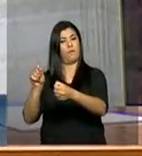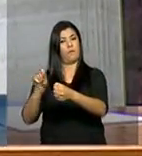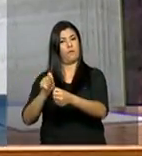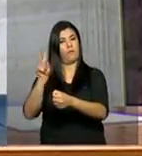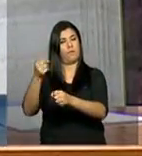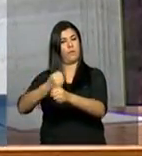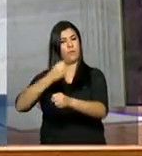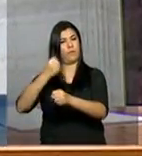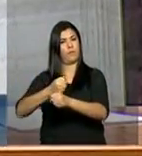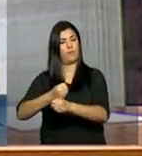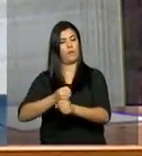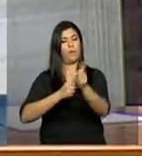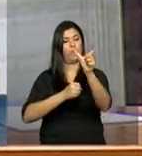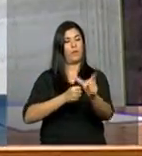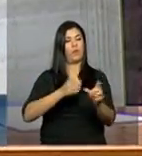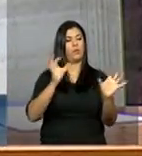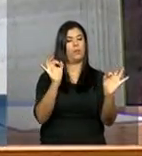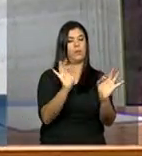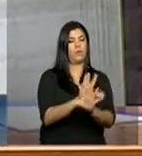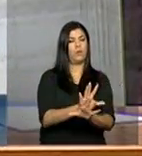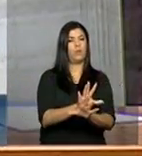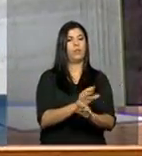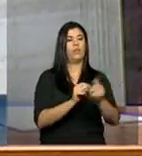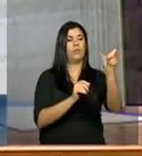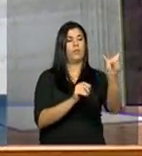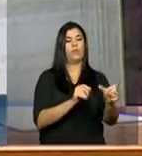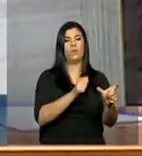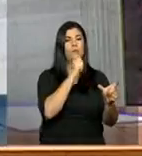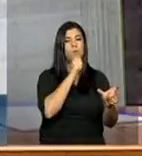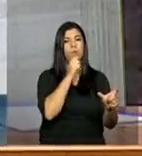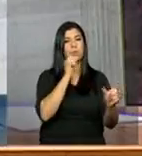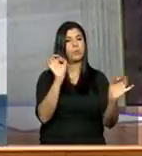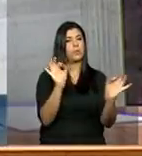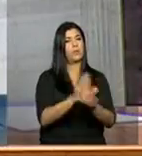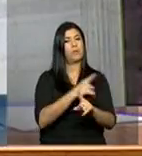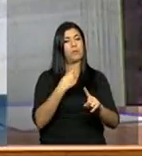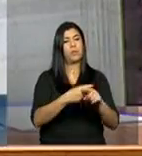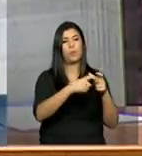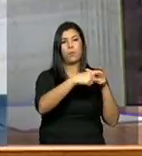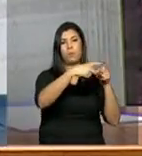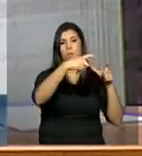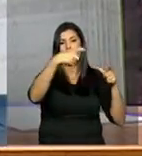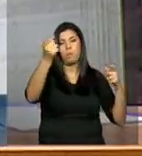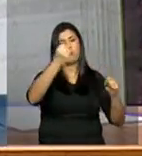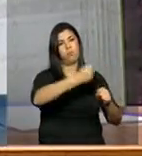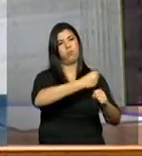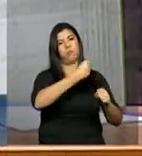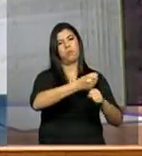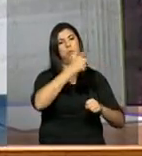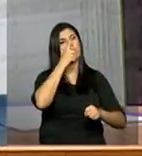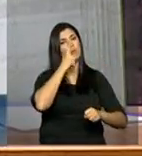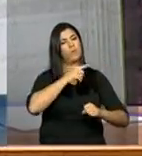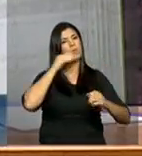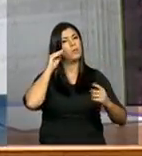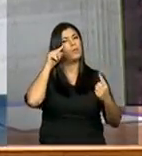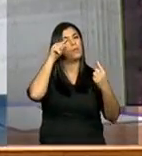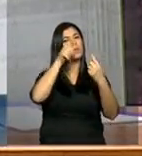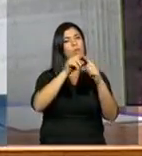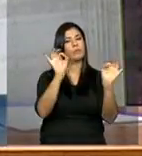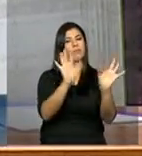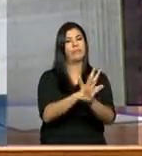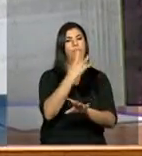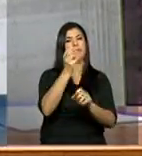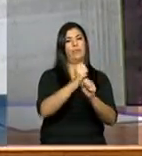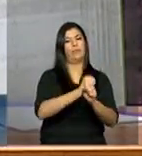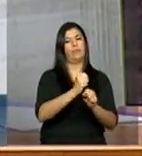das obras eu concluo e uma parte das obras não se conclui, porque são obras muito maiores que não cabem no horizonte de 4 anos.